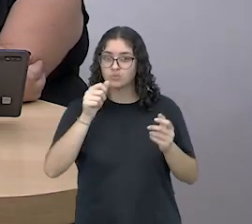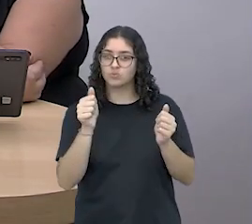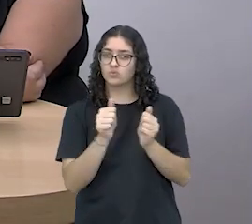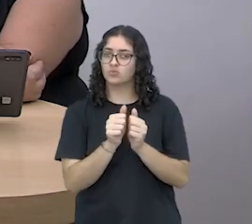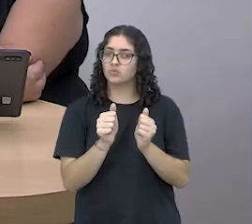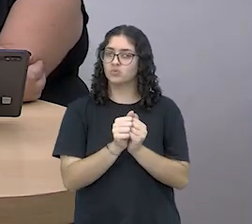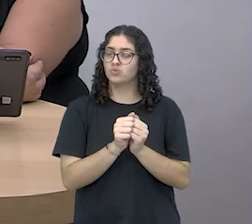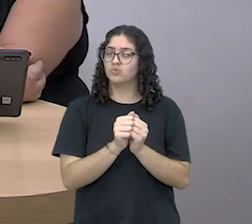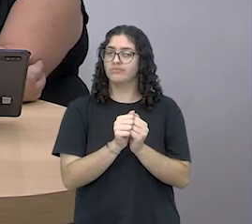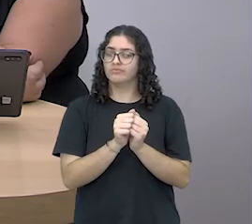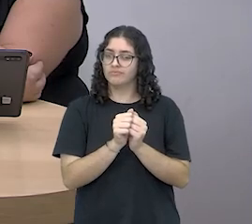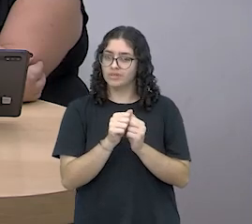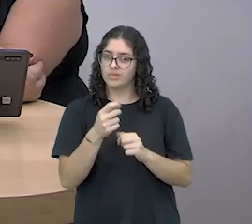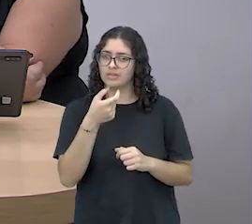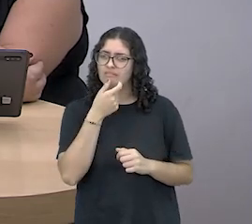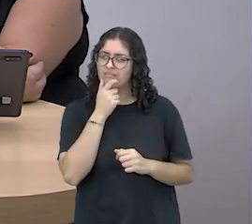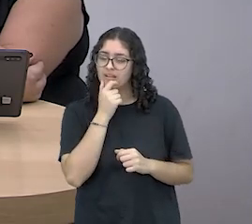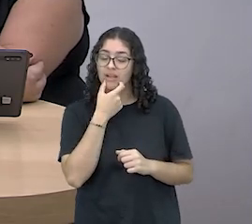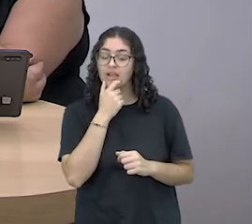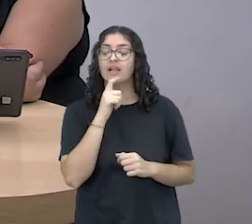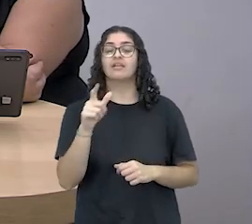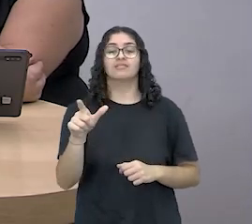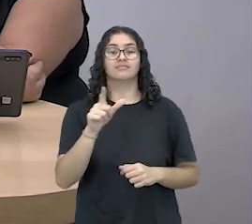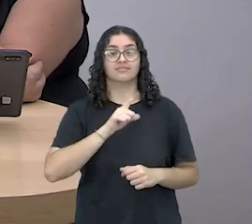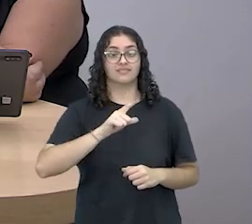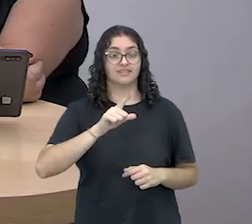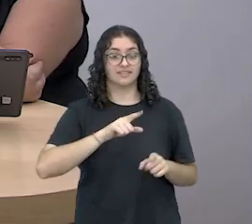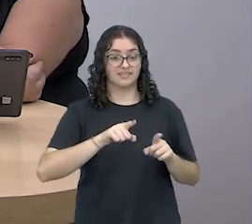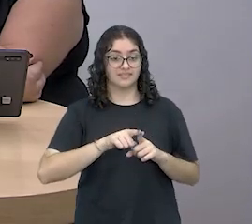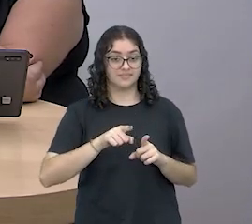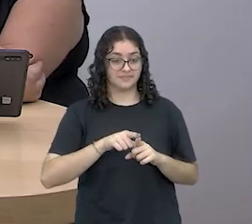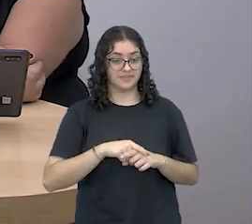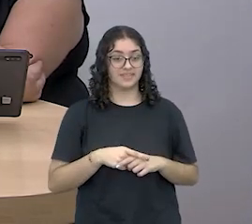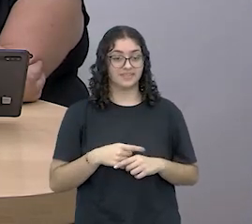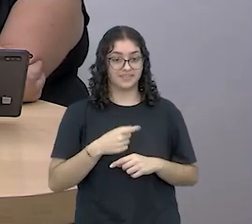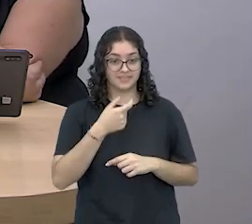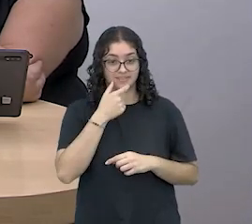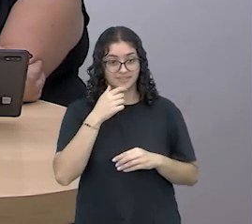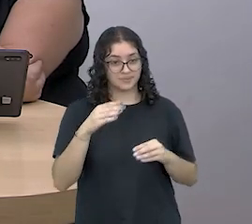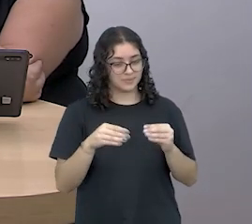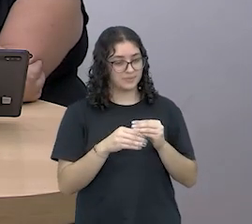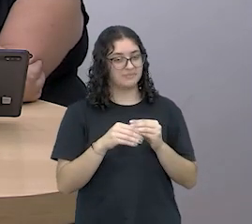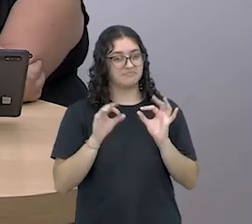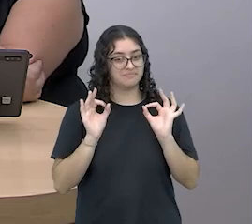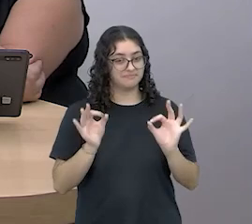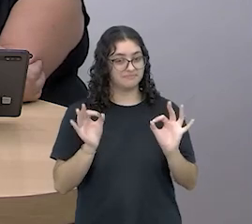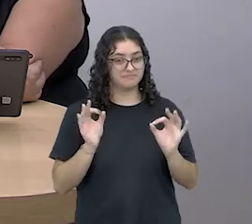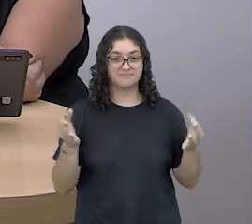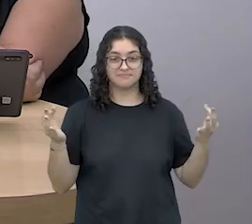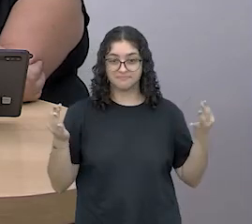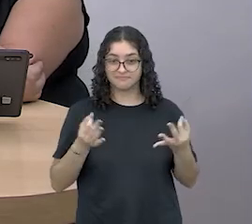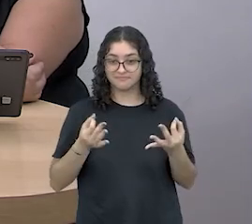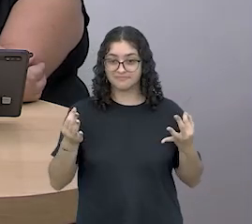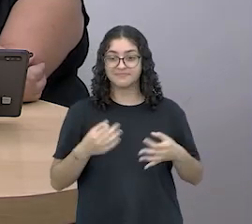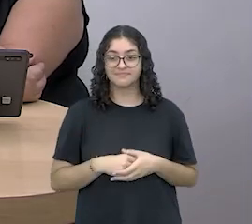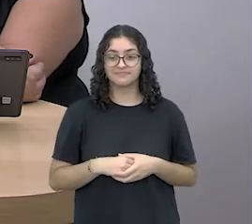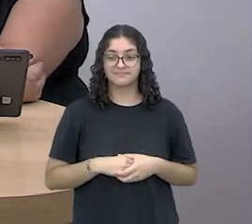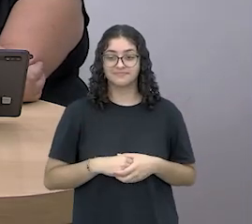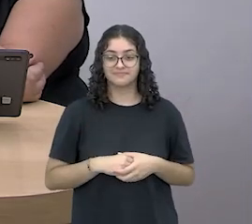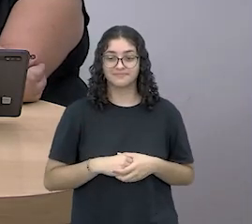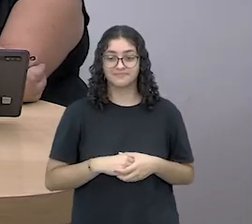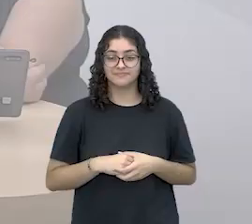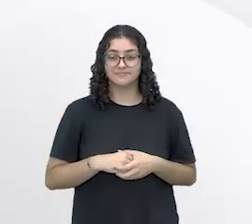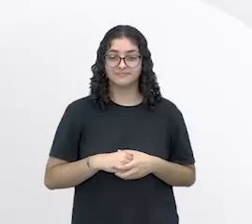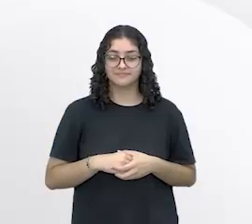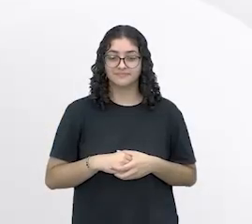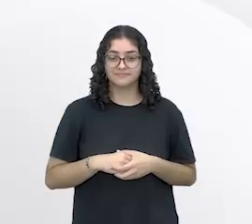De inglês, eu vou estar introduzindo a língua inglesa. Fantástico, né? É ótimo. Aí